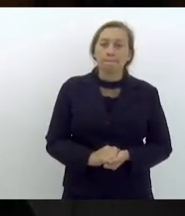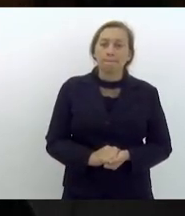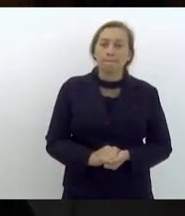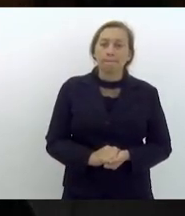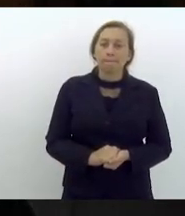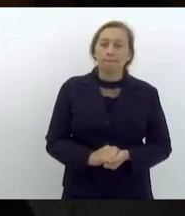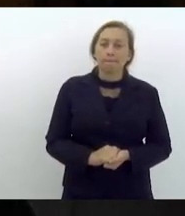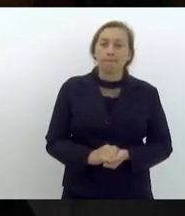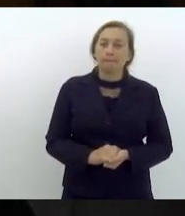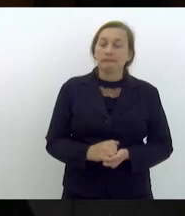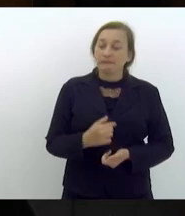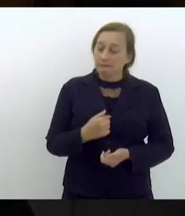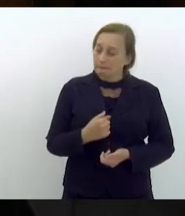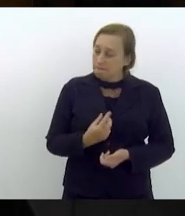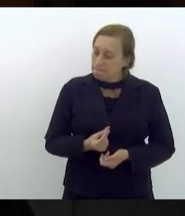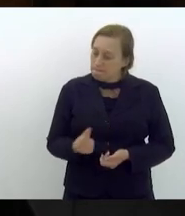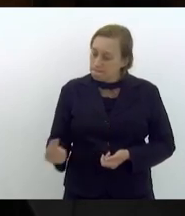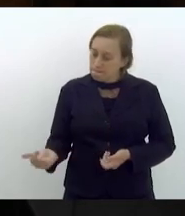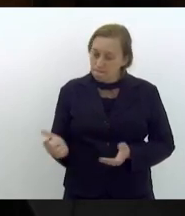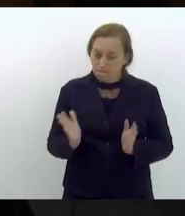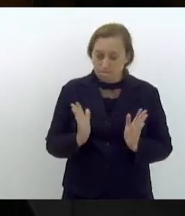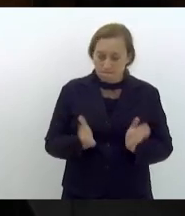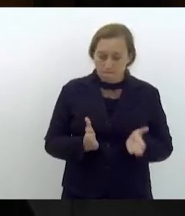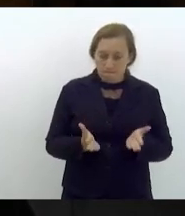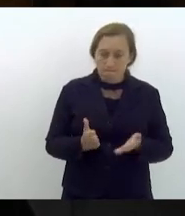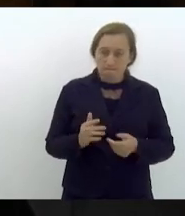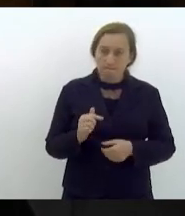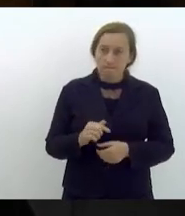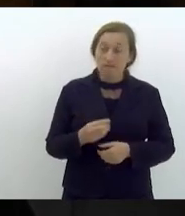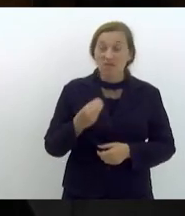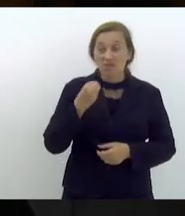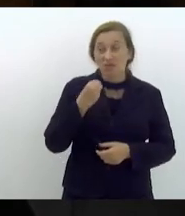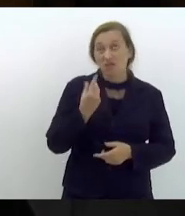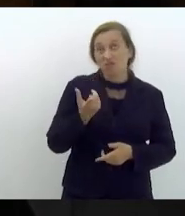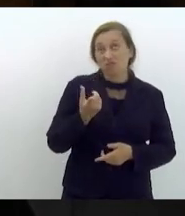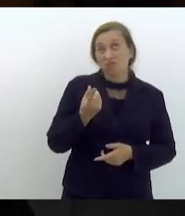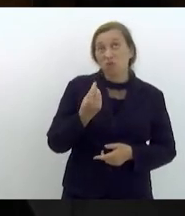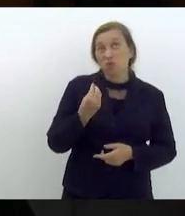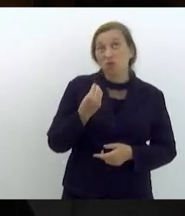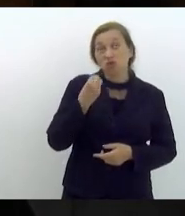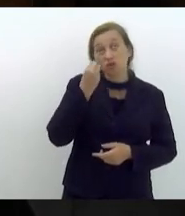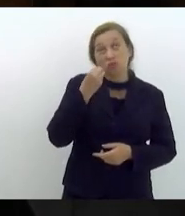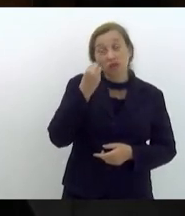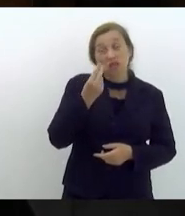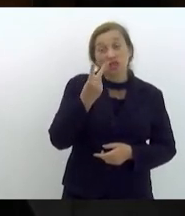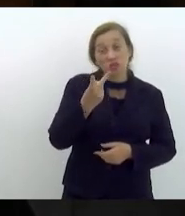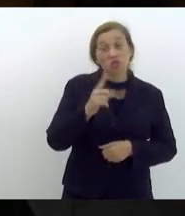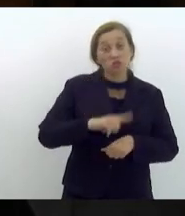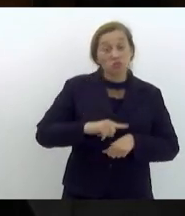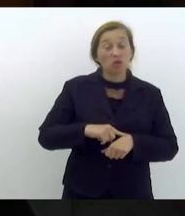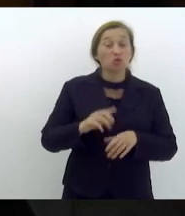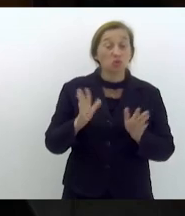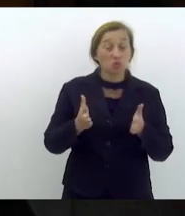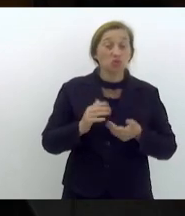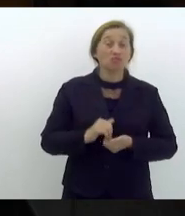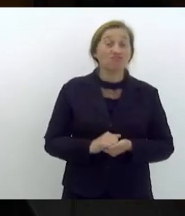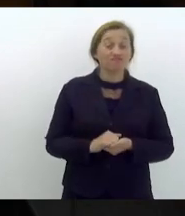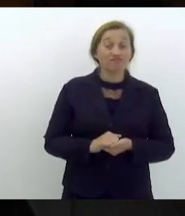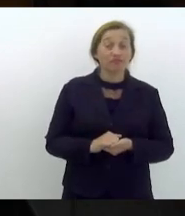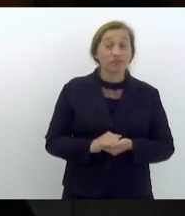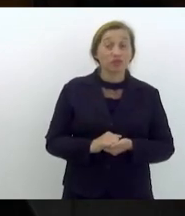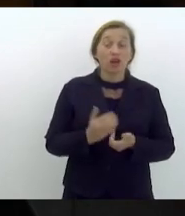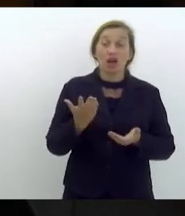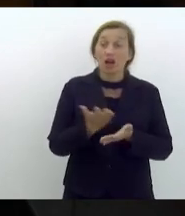eu eu saio daqui hoje e Vivi os dois extremos no dia de hoje quando